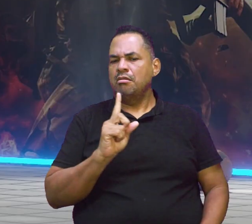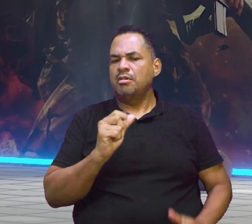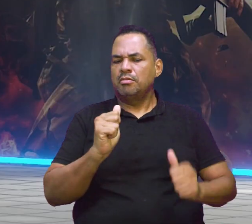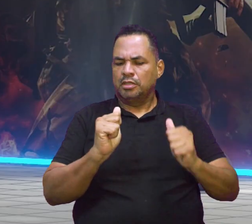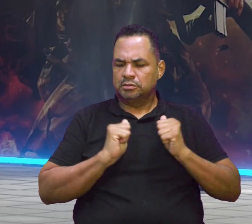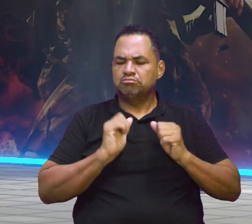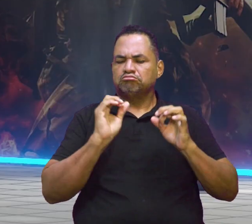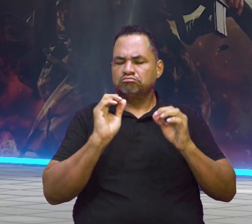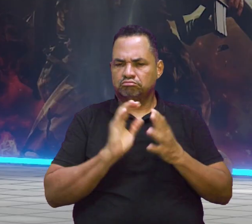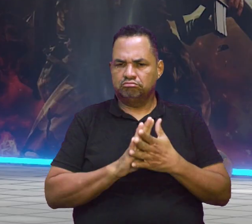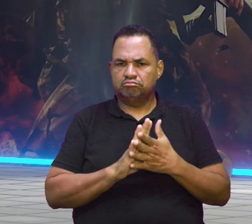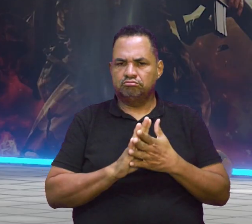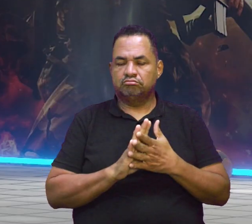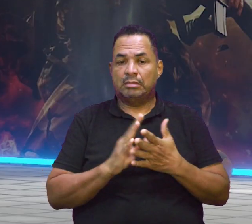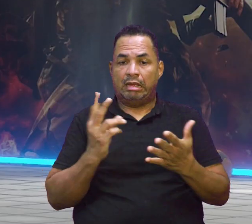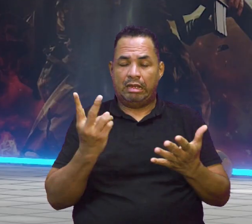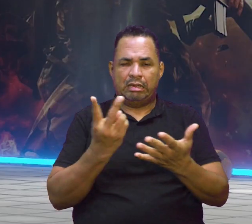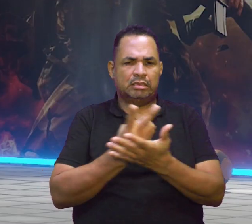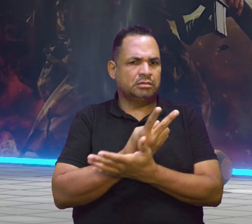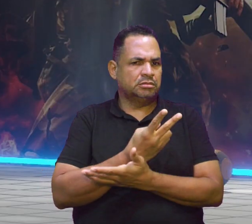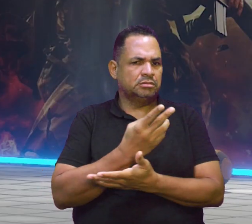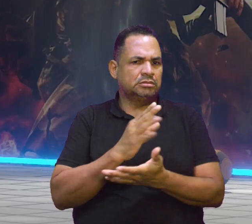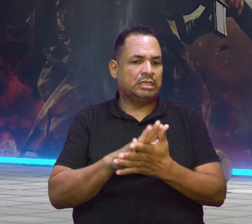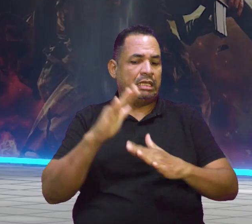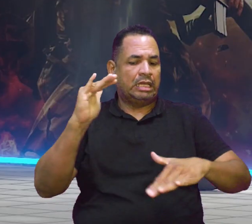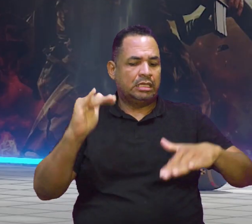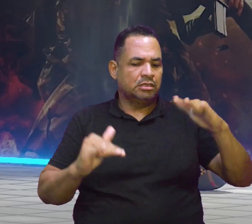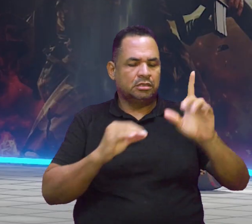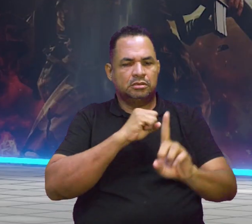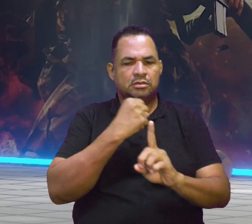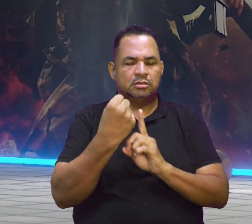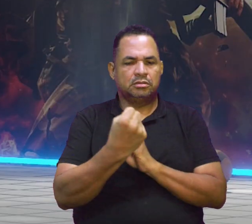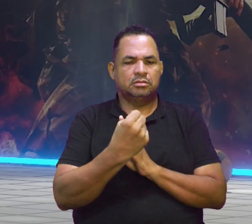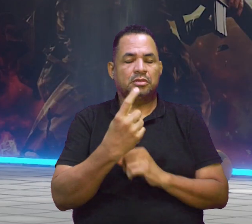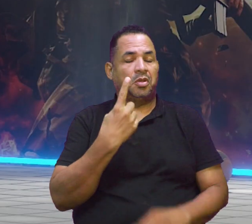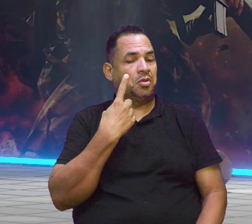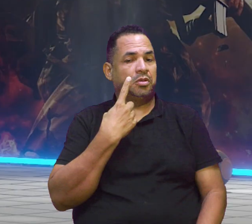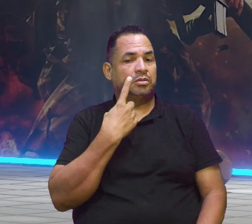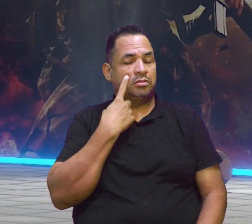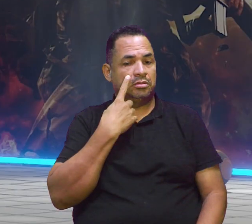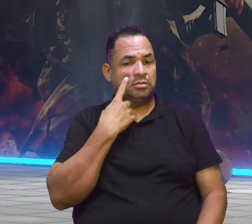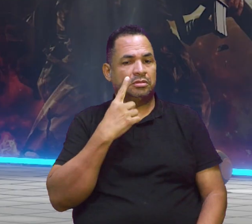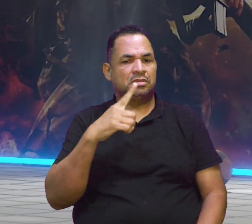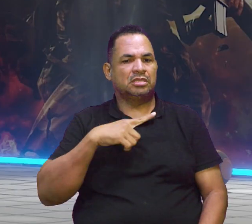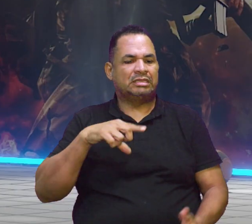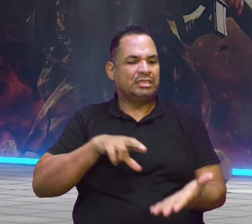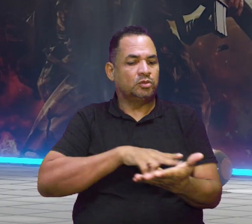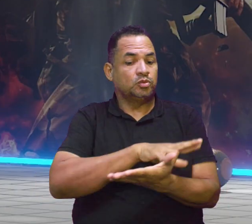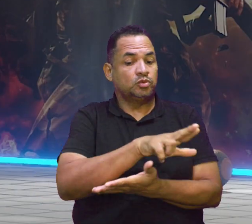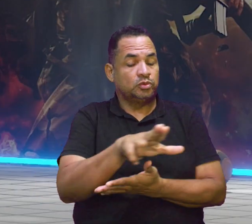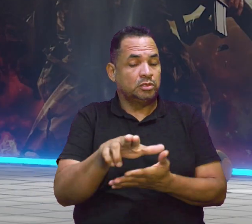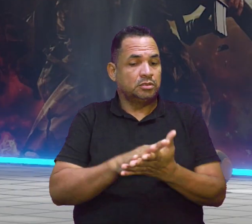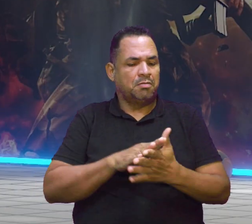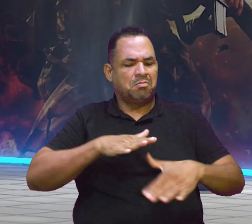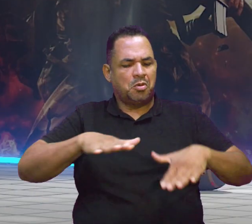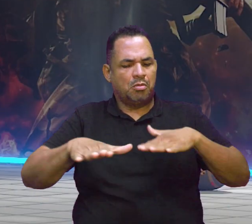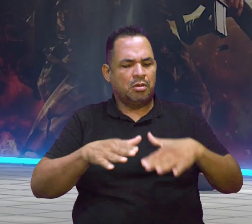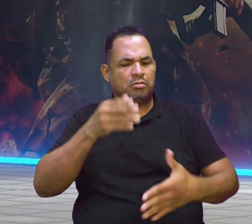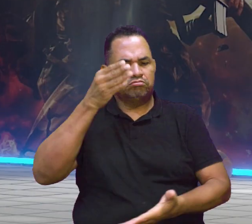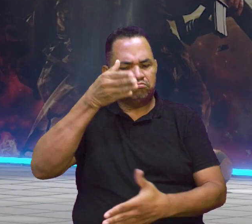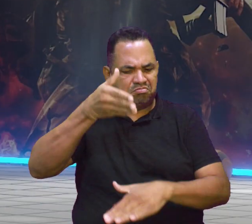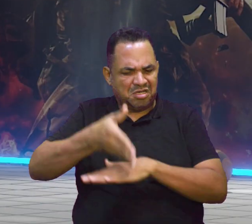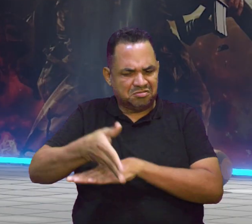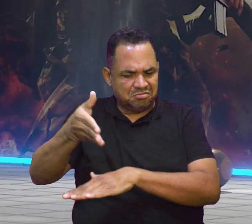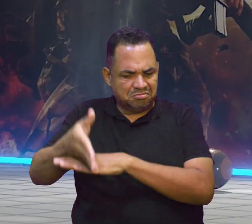dessa situação de tamanha desigualdade. Como nós vimos, vai ter vários movimentos, alguns eles vão ganhar